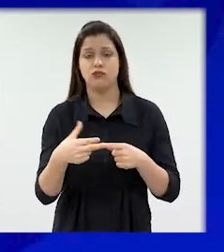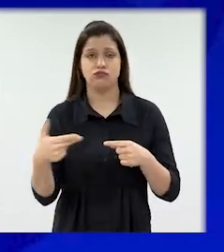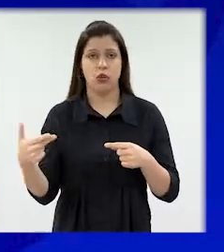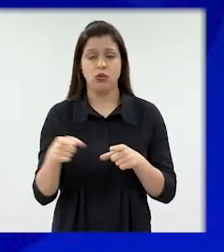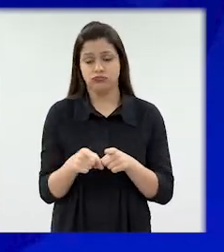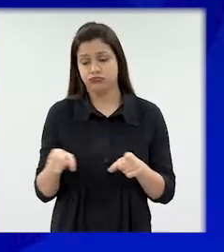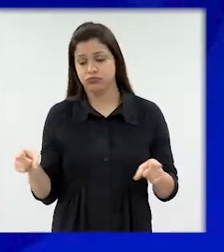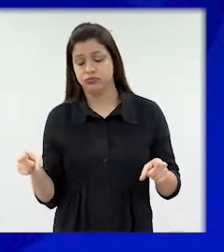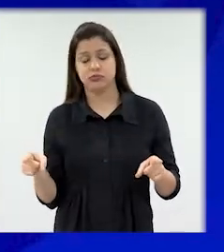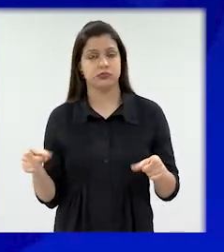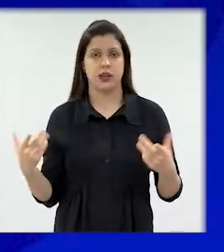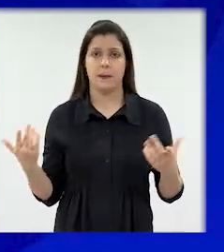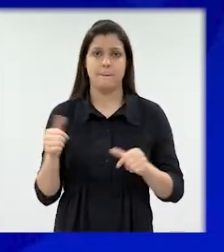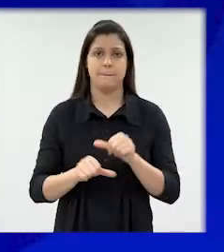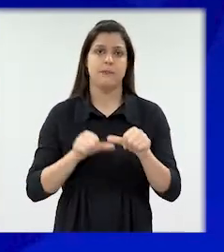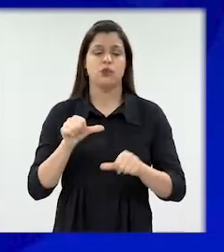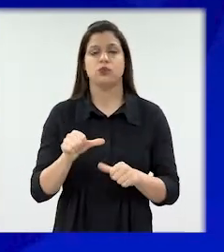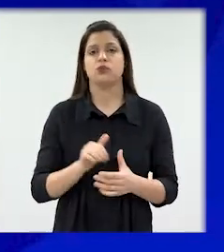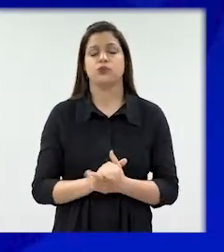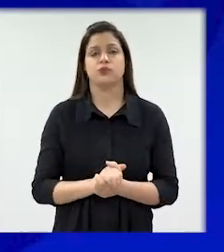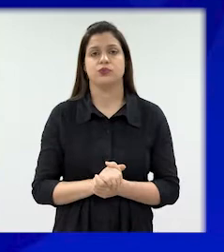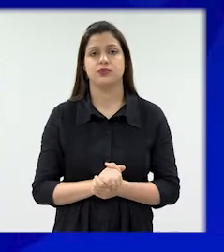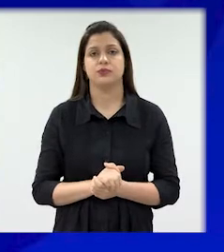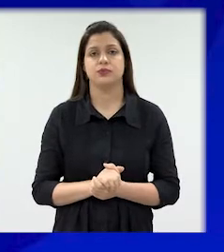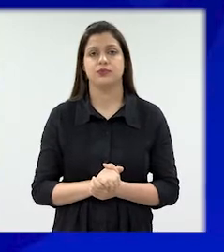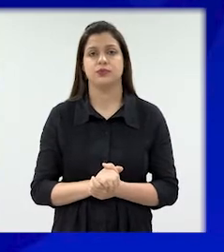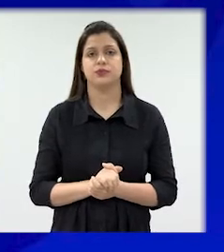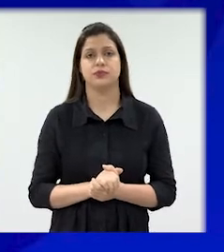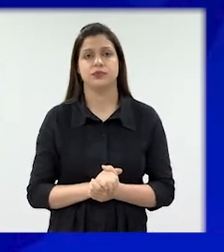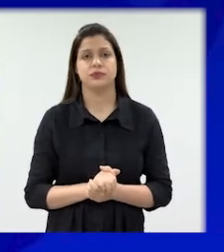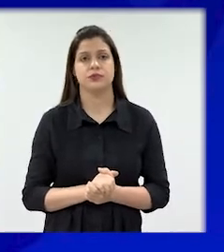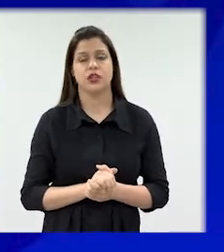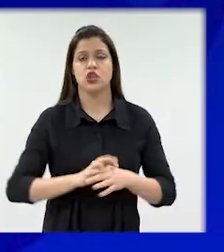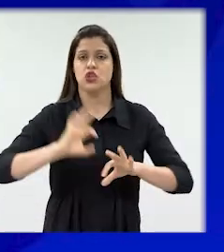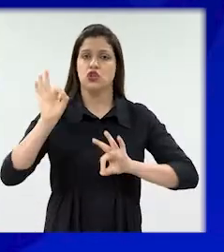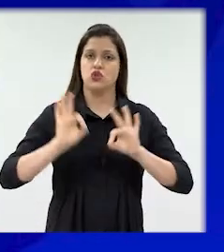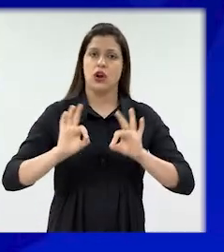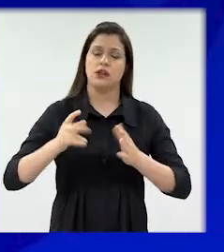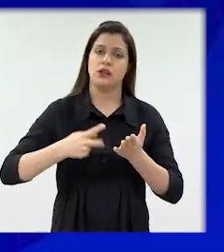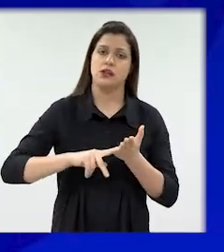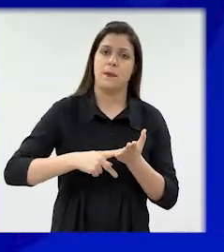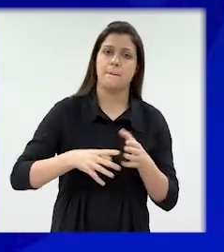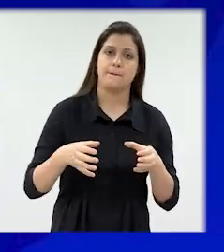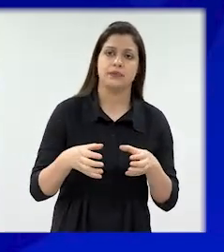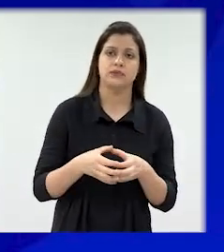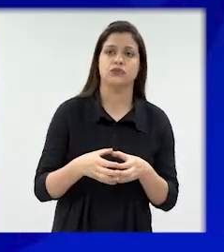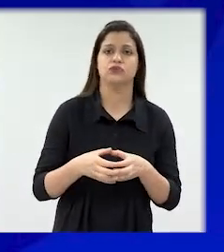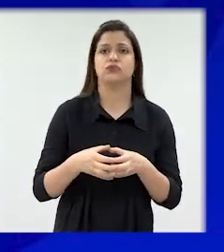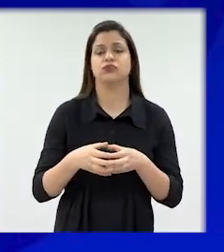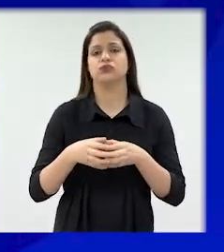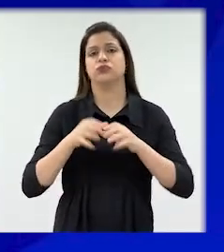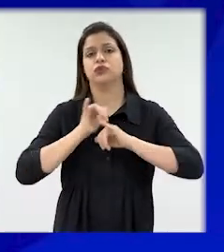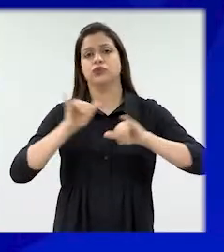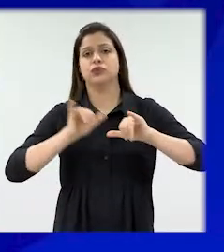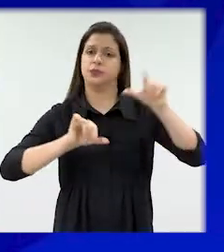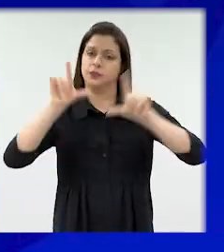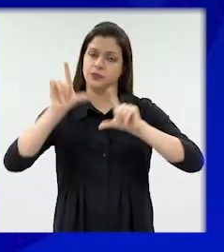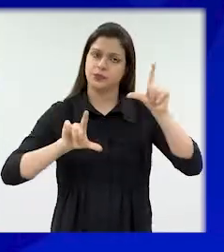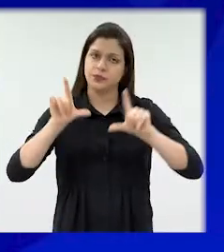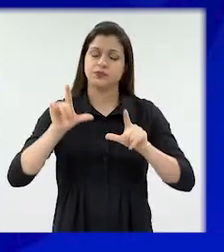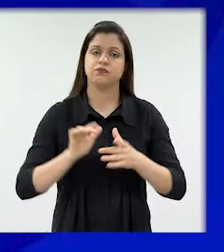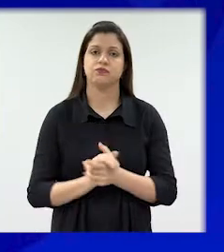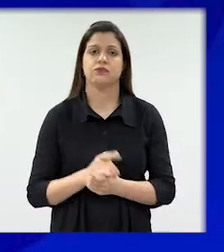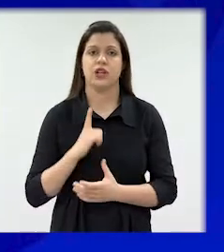não venceram, eles foram alterados também, prazos de convenção partidária, início de propaganda eleitoral, registro